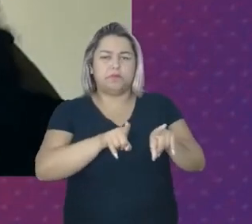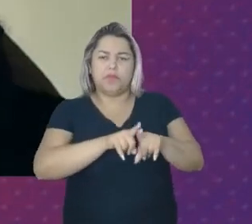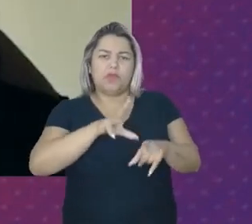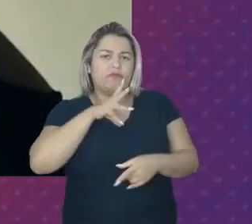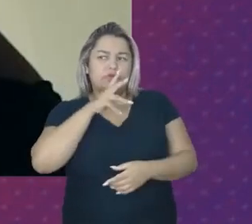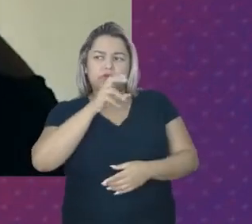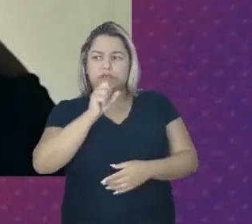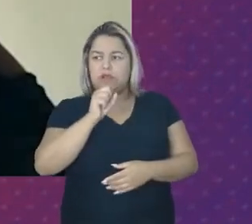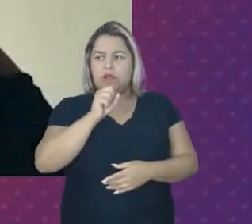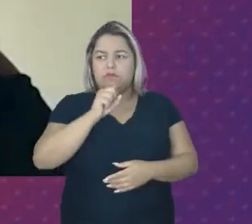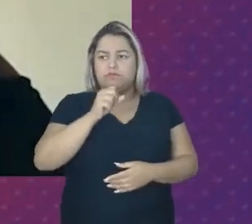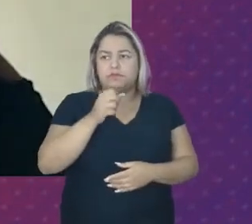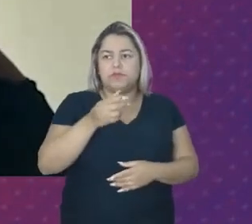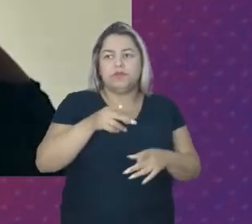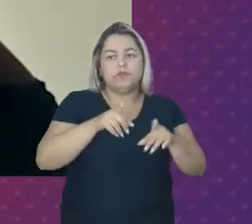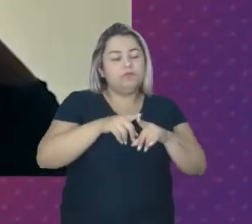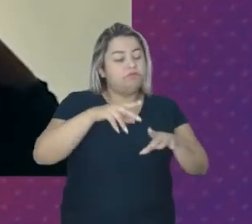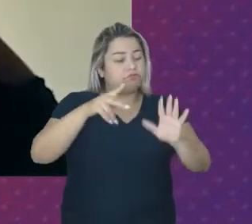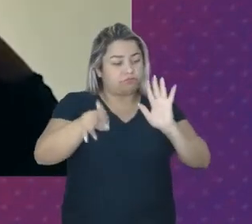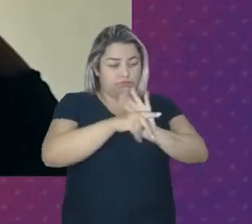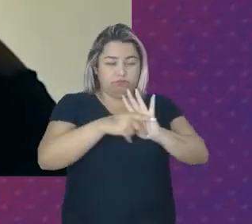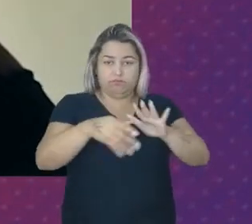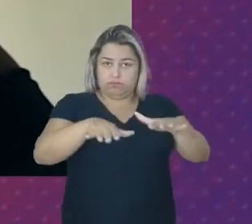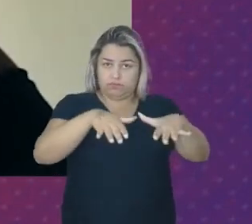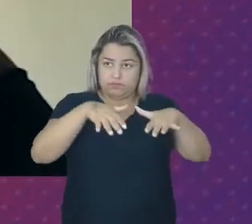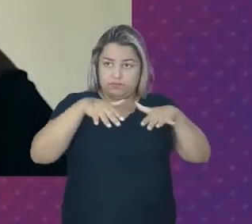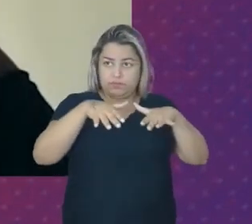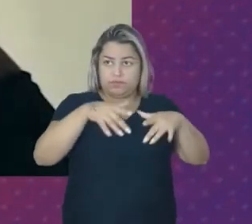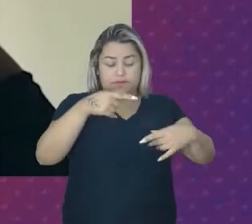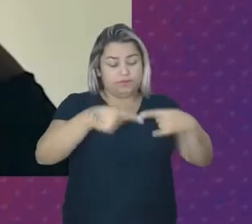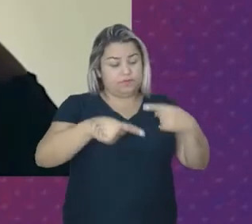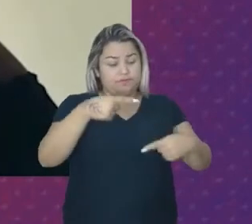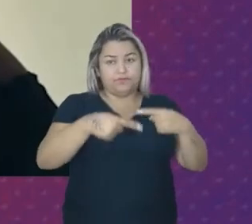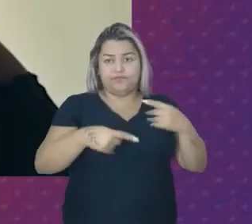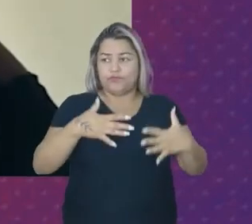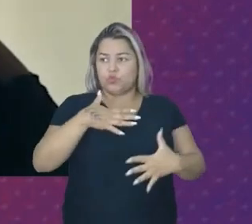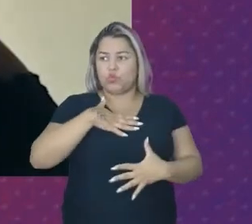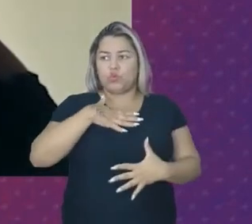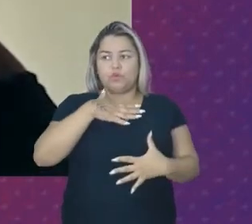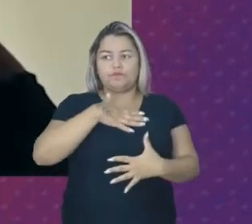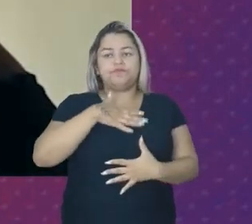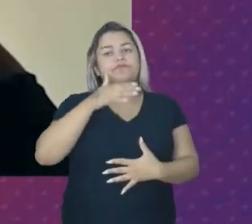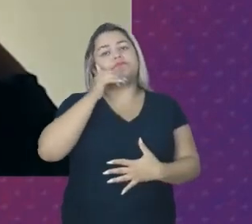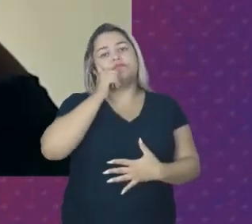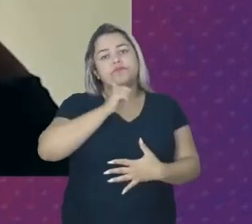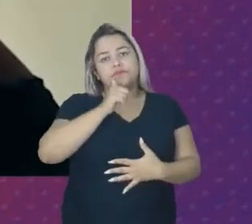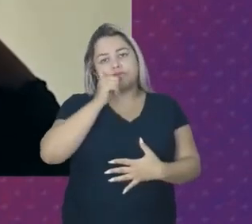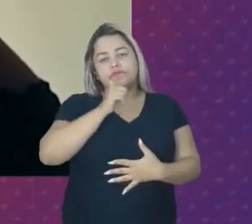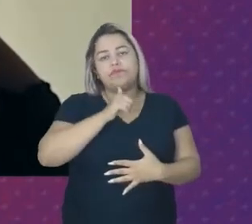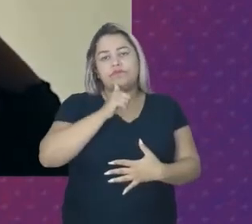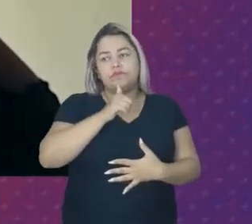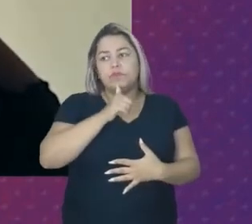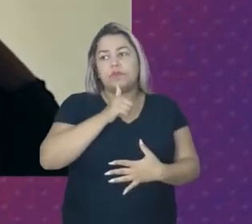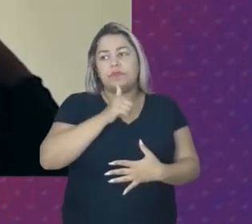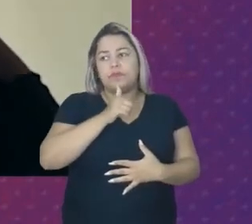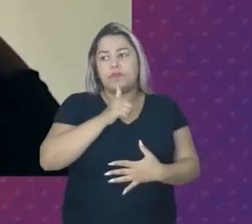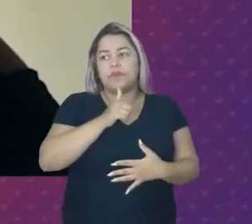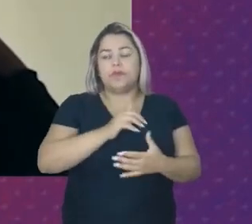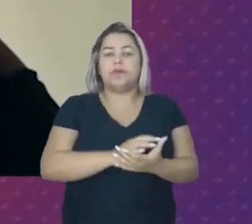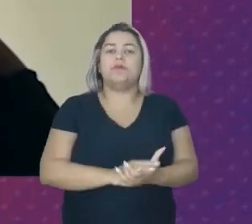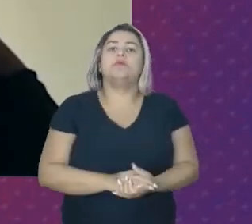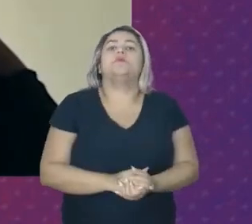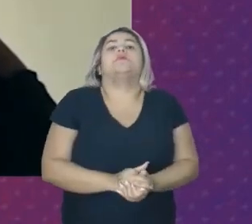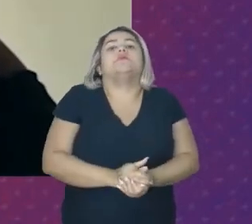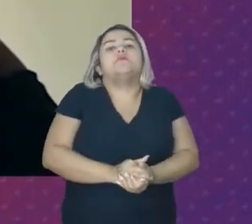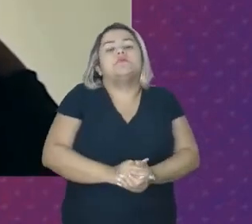também sobre o próprio desfile, uma vasta discussão sobre o corpo das mulheres, a hipersexualização daquelas mulheres que estavam